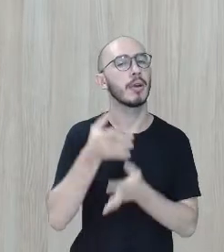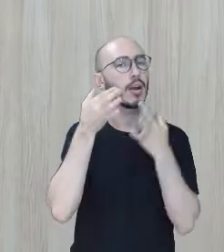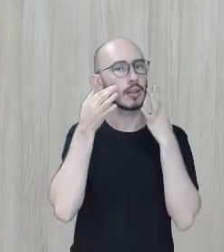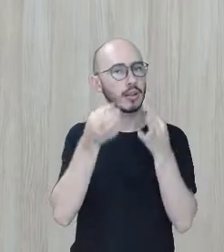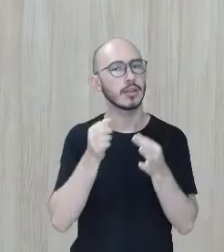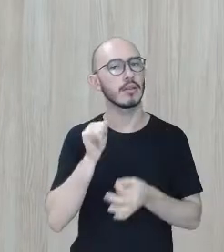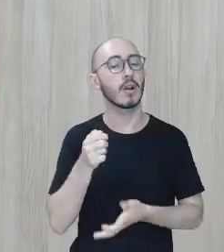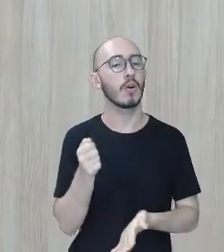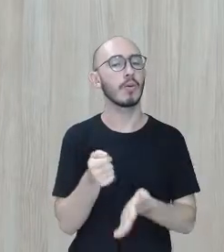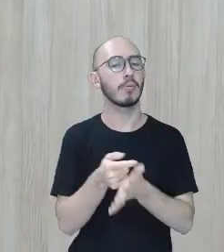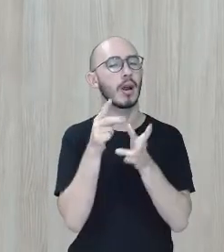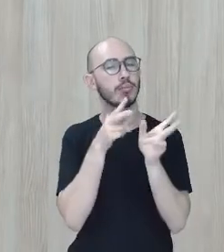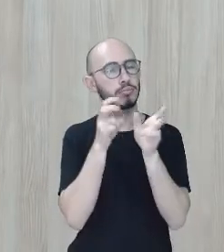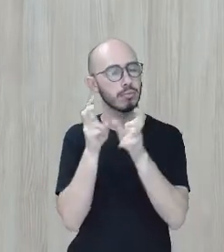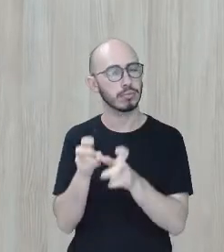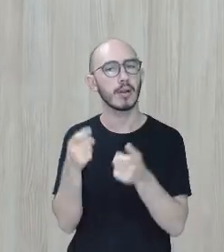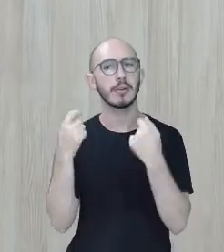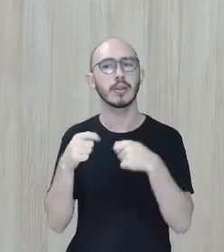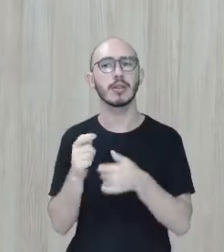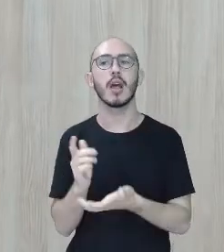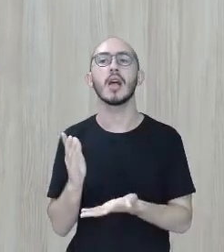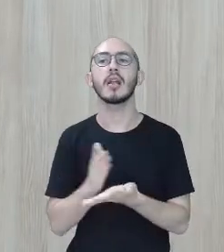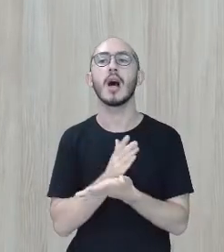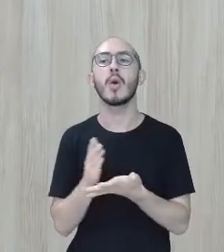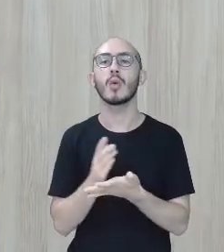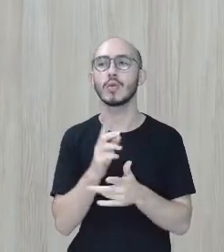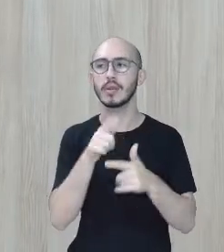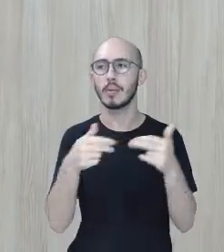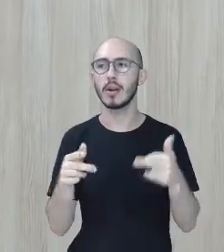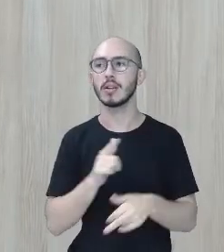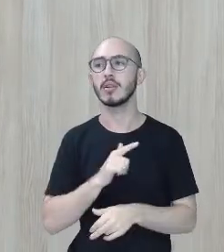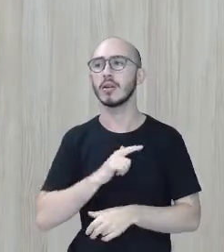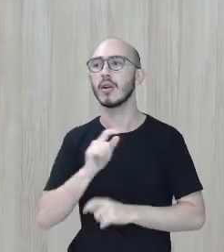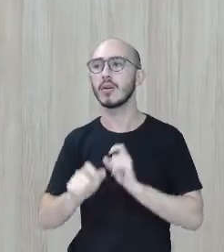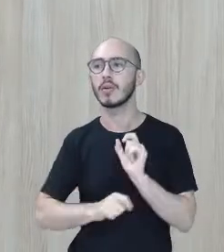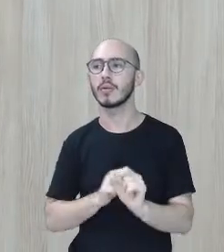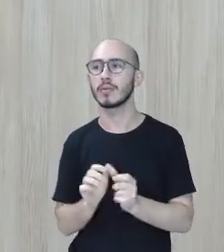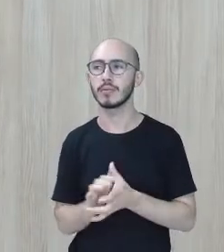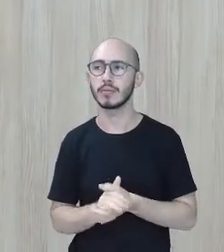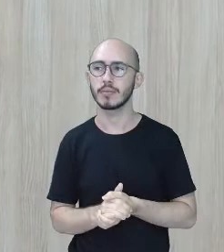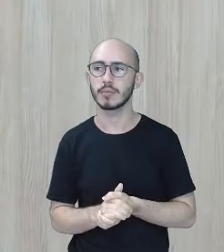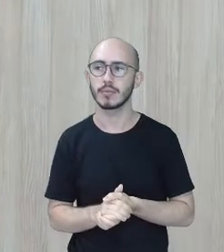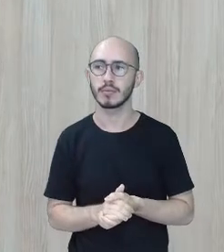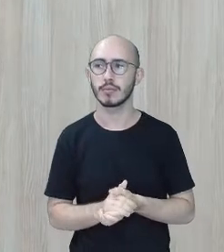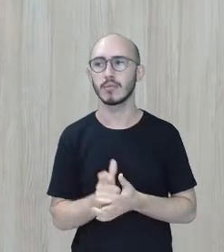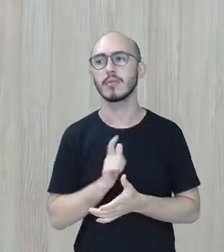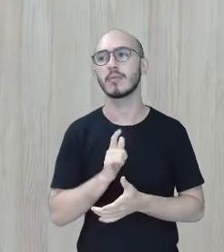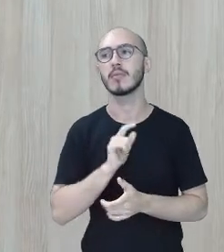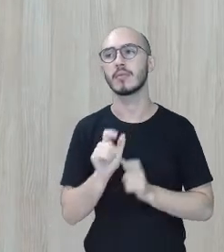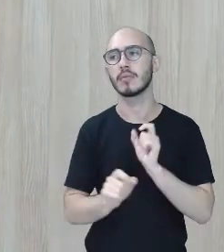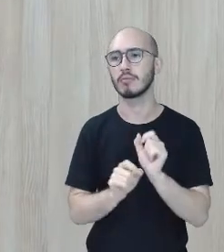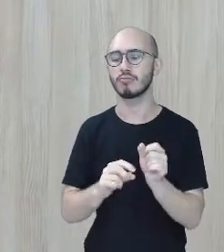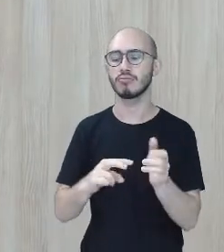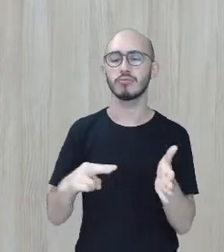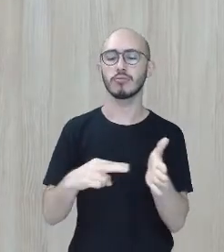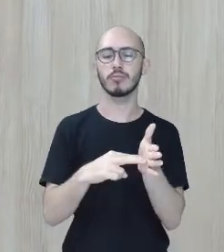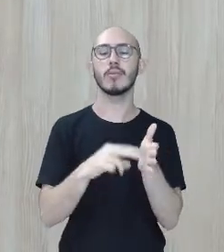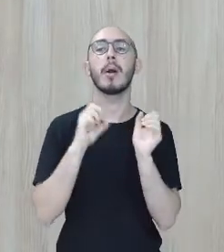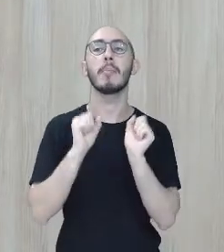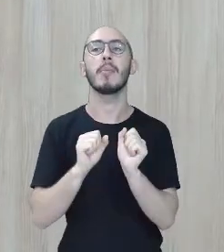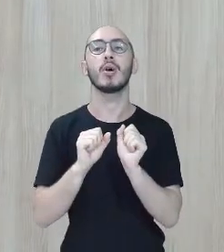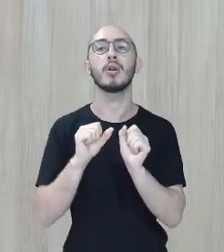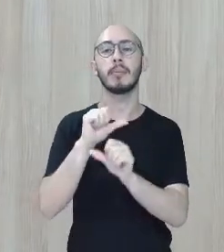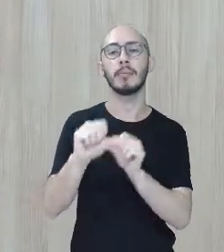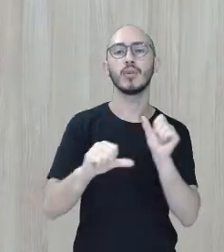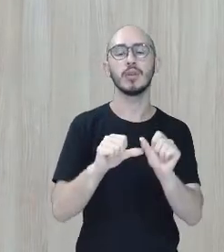comprar, olhar. Existem aparelhos que eles vêm com como se fosse um interruptorzinho que você muda